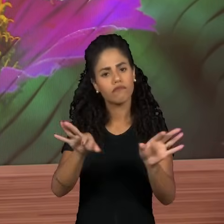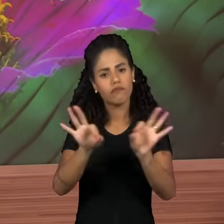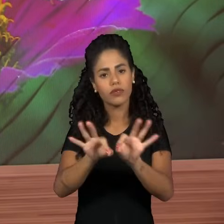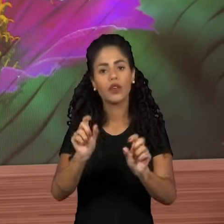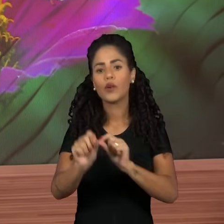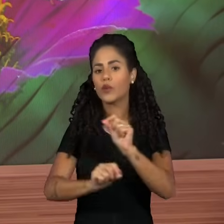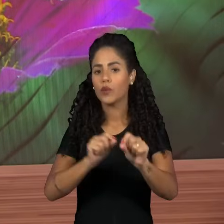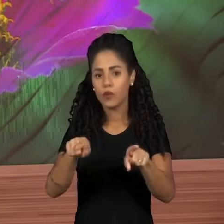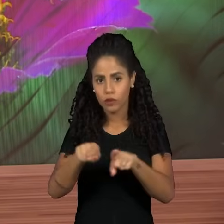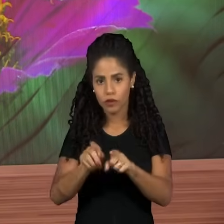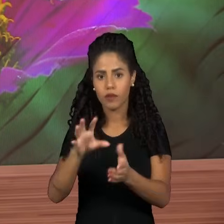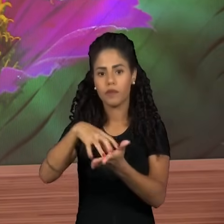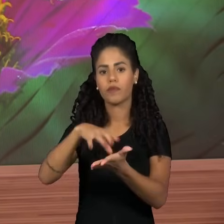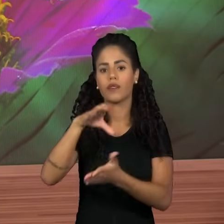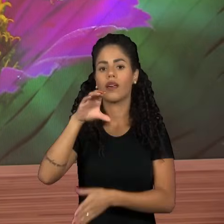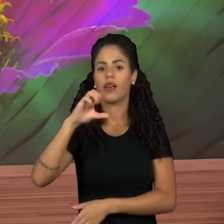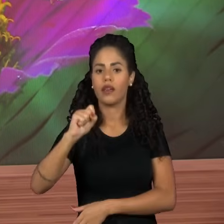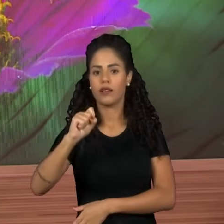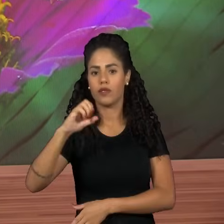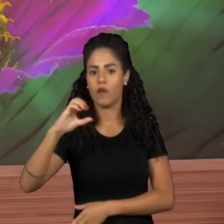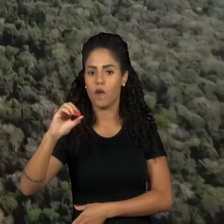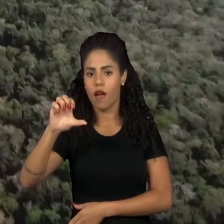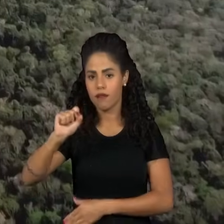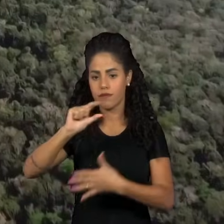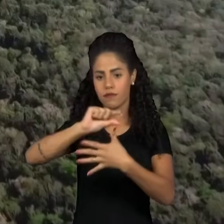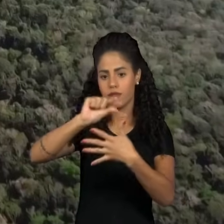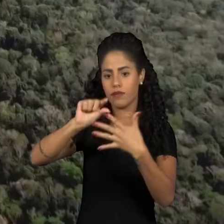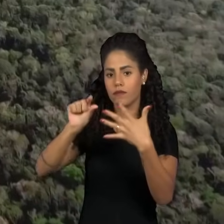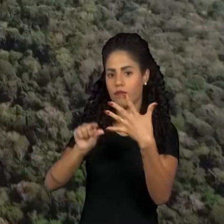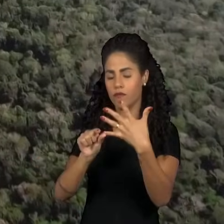da Fundação SOS Mata Atlântica.